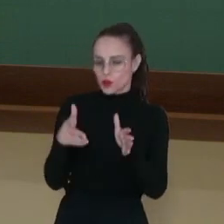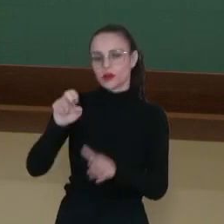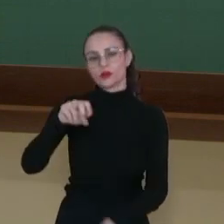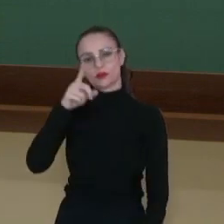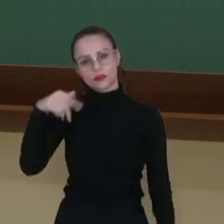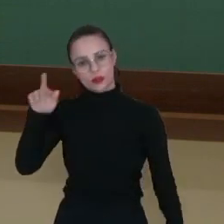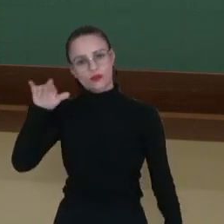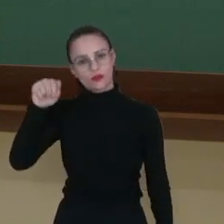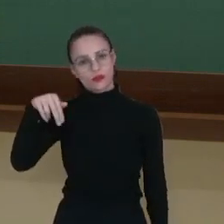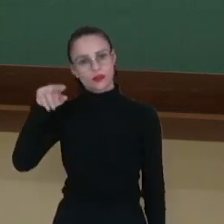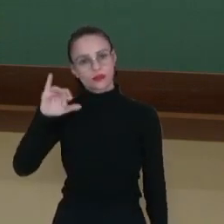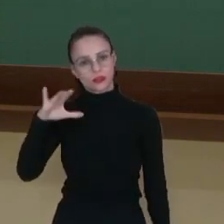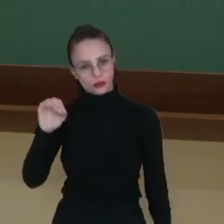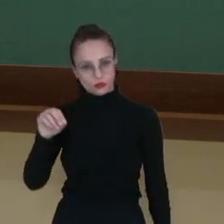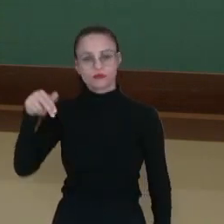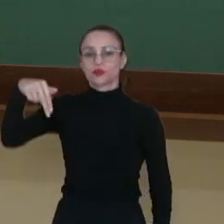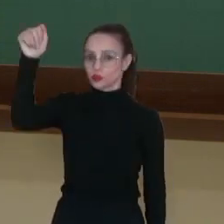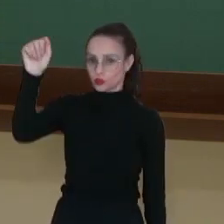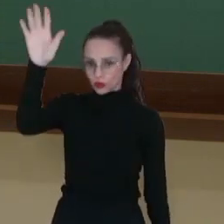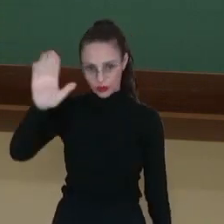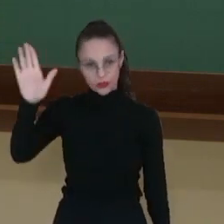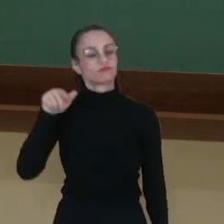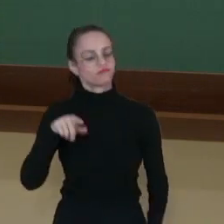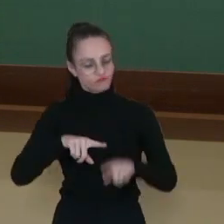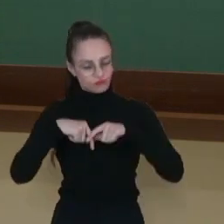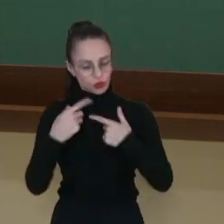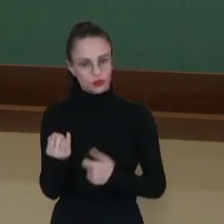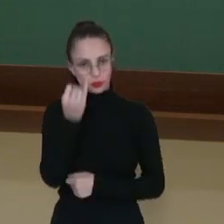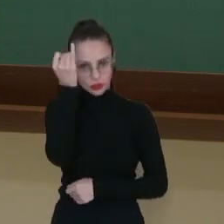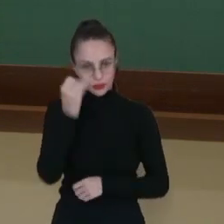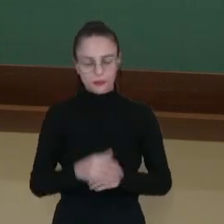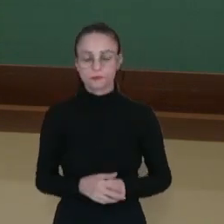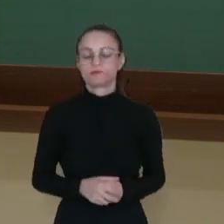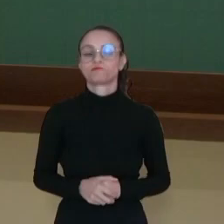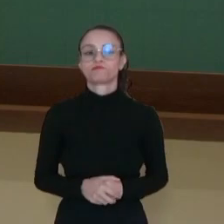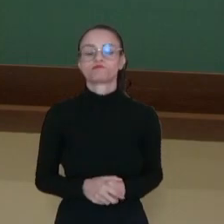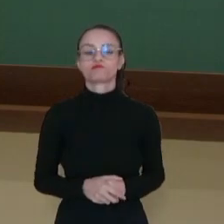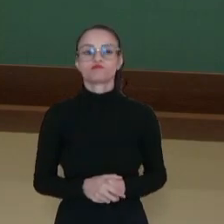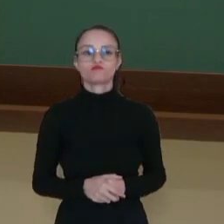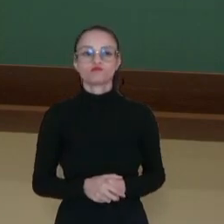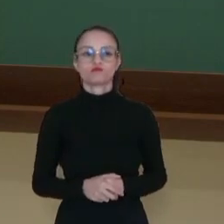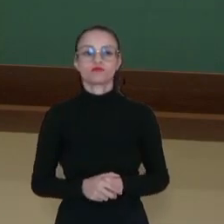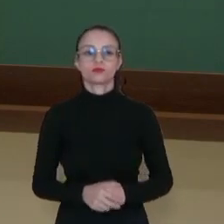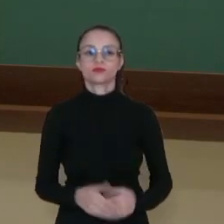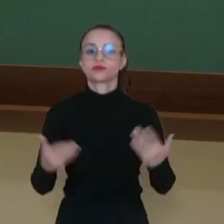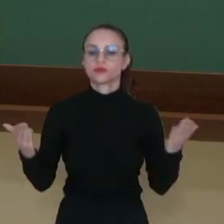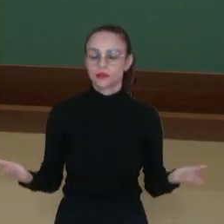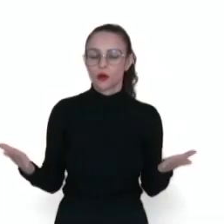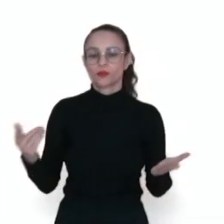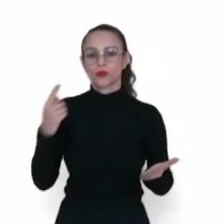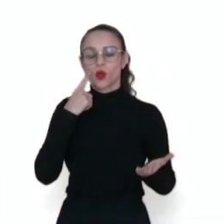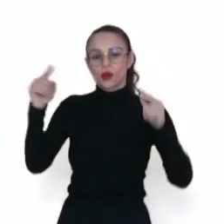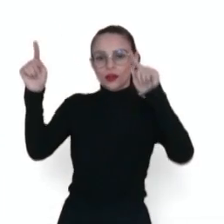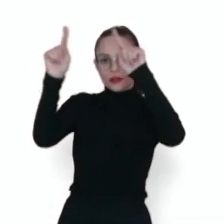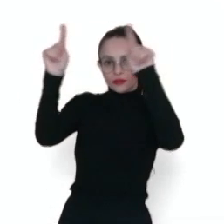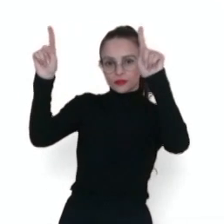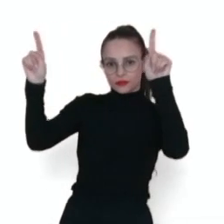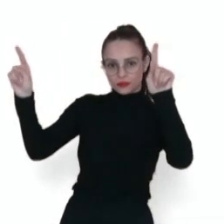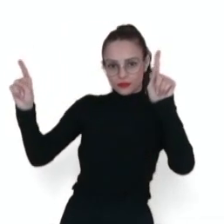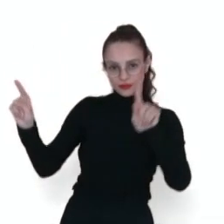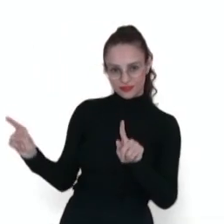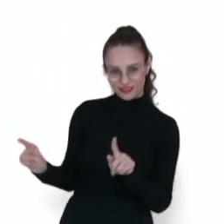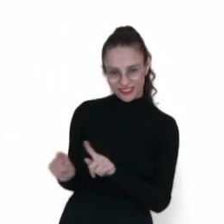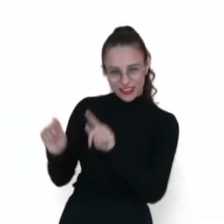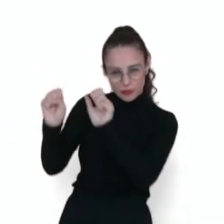sua importância, né? Então já começamos ali pensando nessas características. E aí nós temos um mapa que traz para nós essa ideia